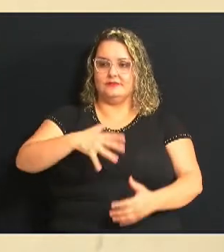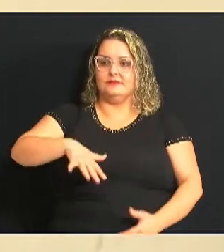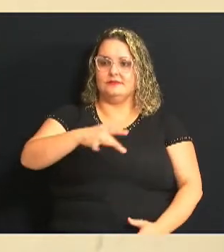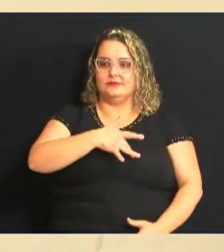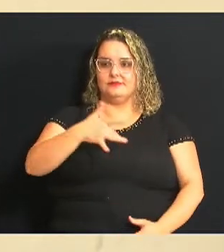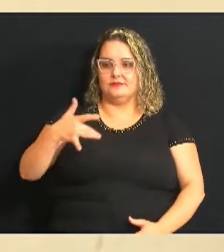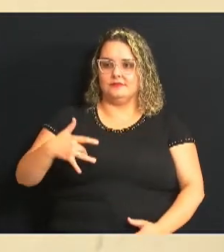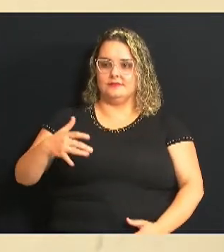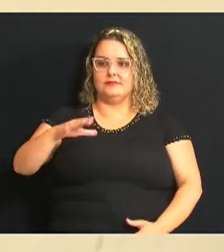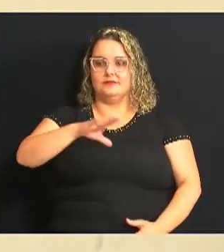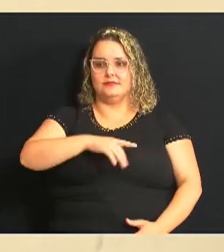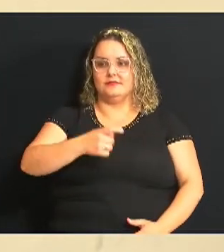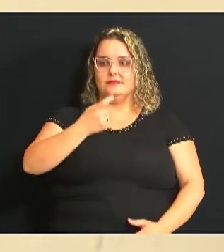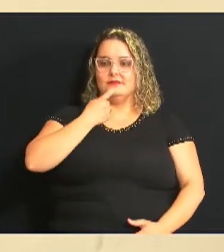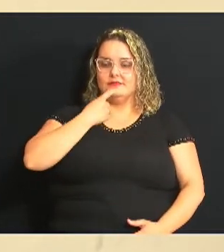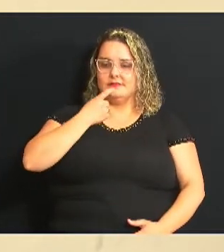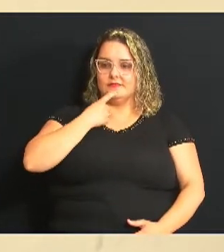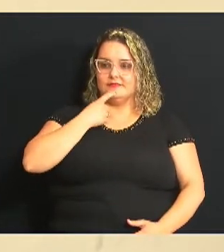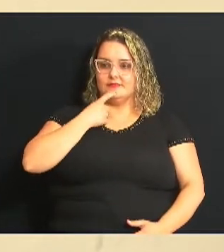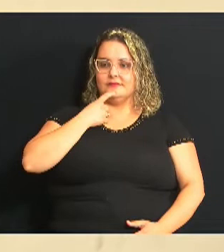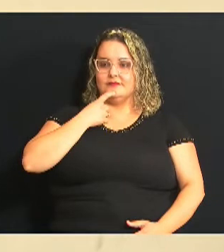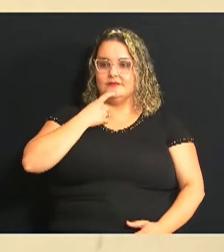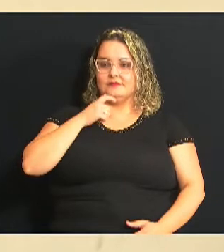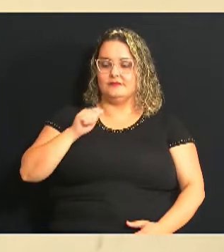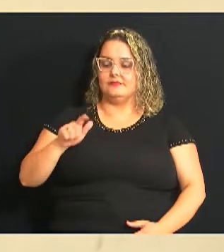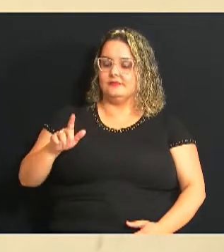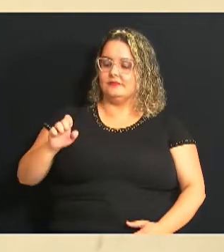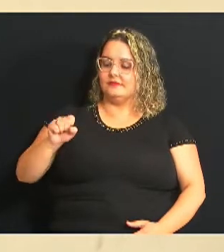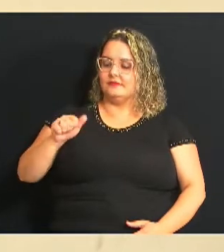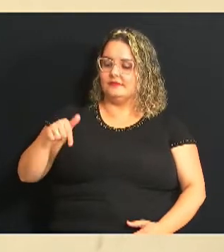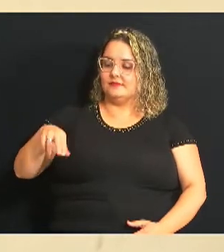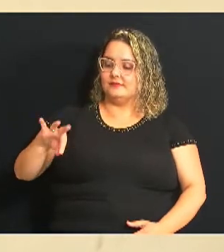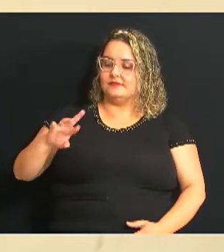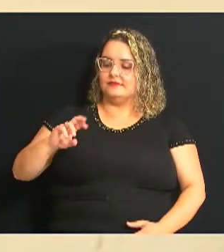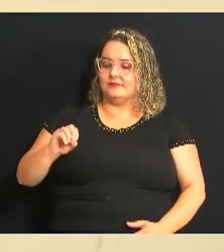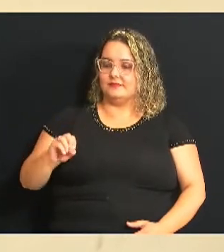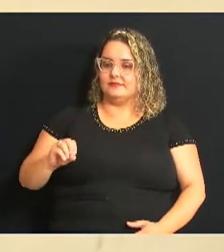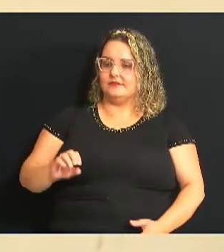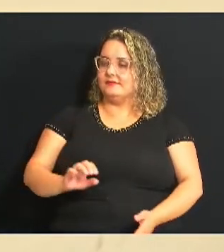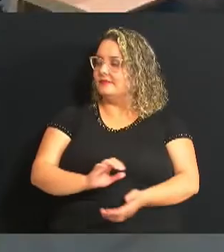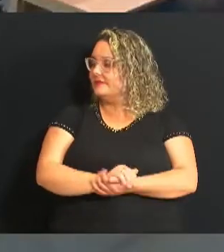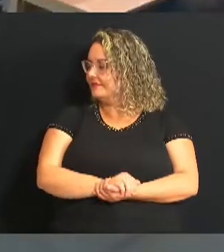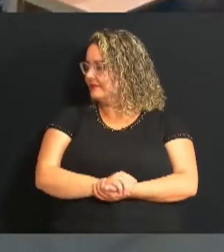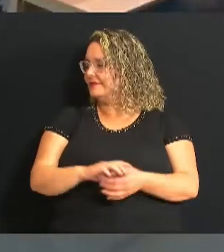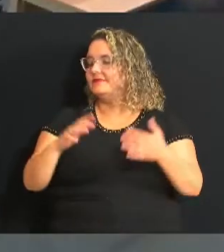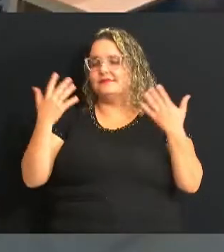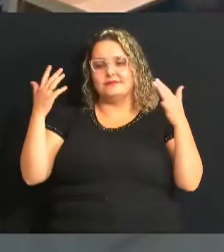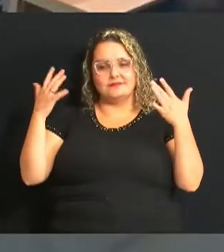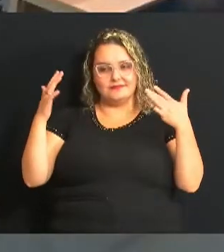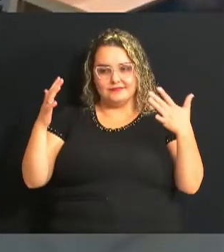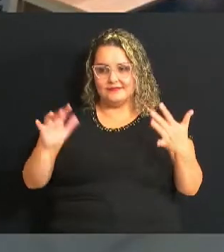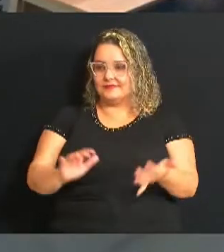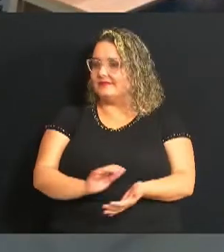no município de Campinas, Alessandro Barbieri Artioli.